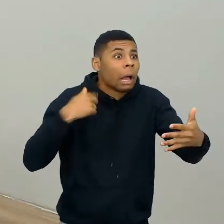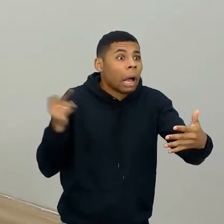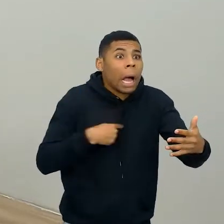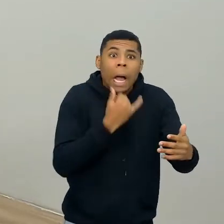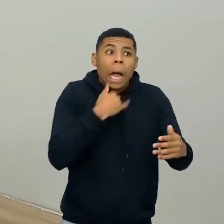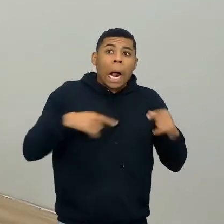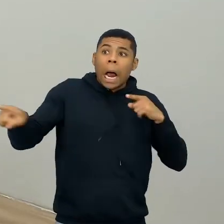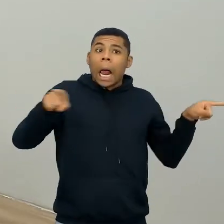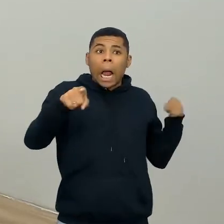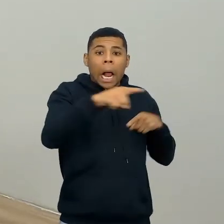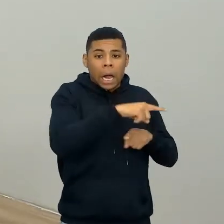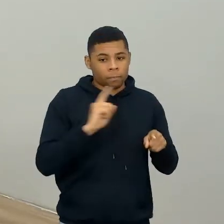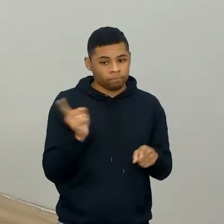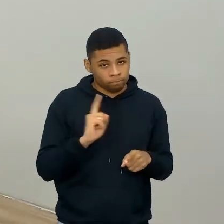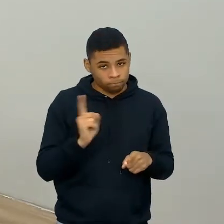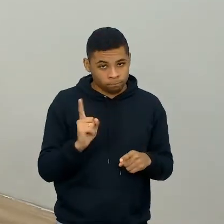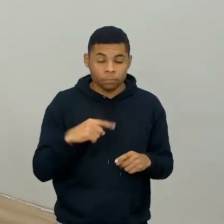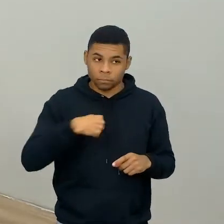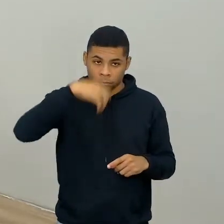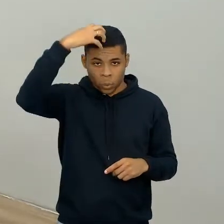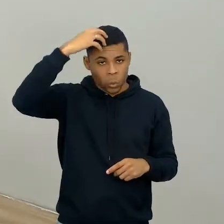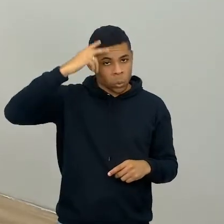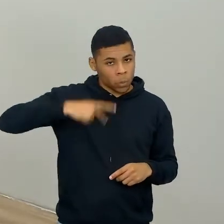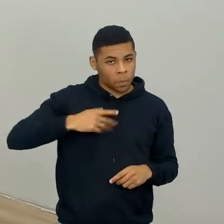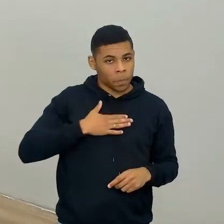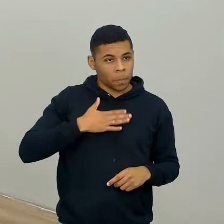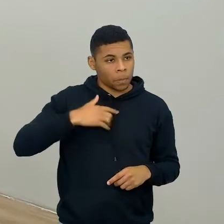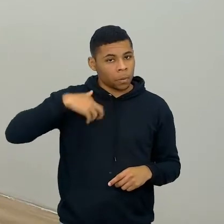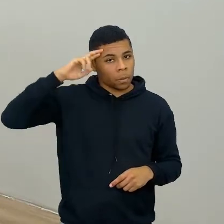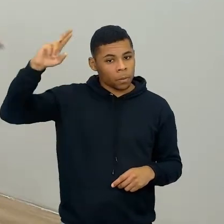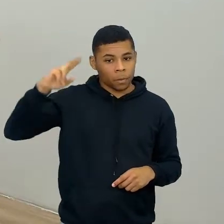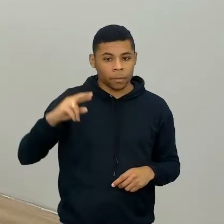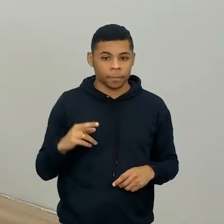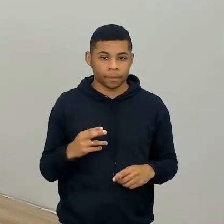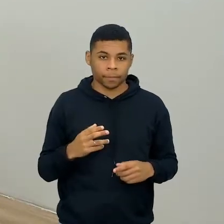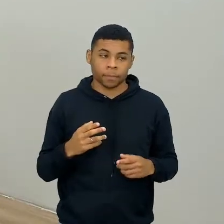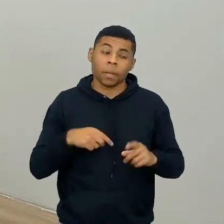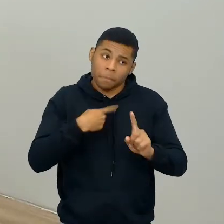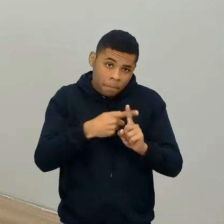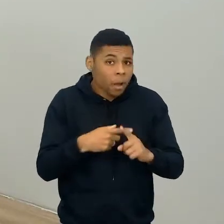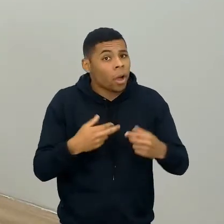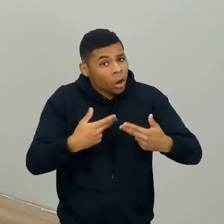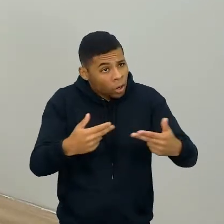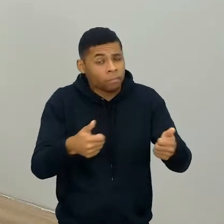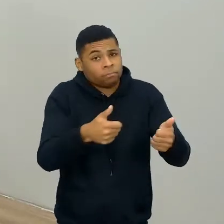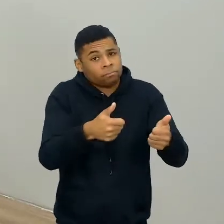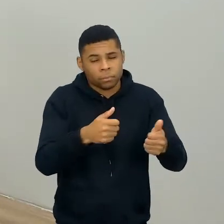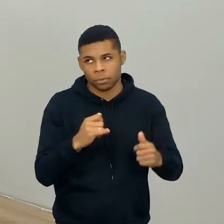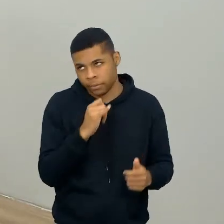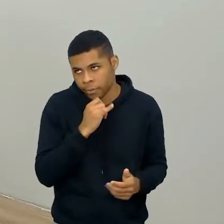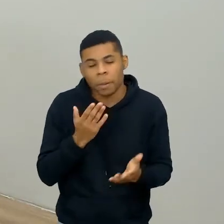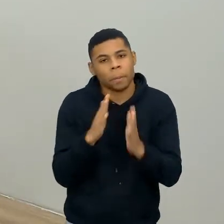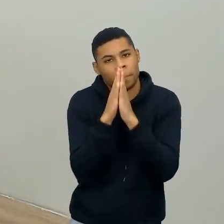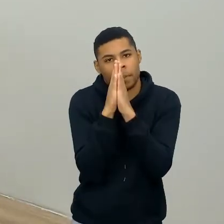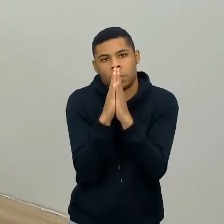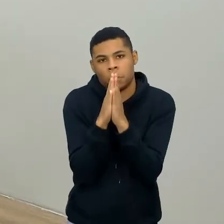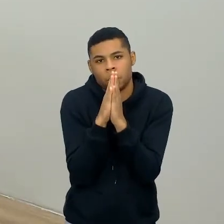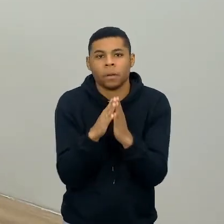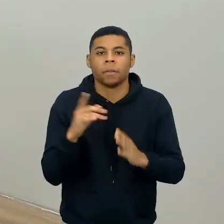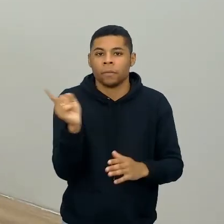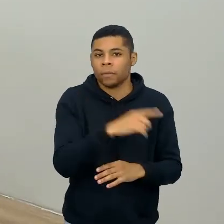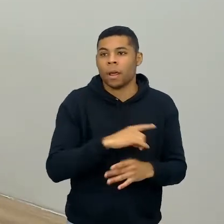com o bem-estar social. Ninguém aqui, pelo amor de Deus, pode defender a liberdade